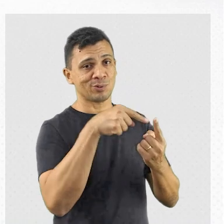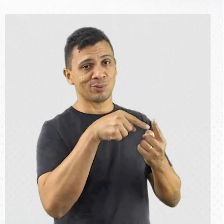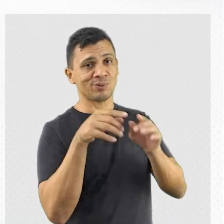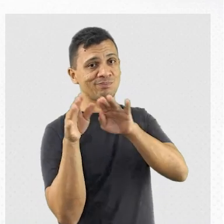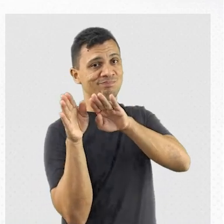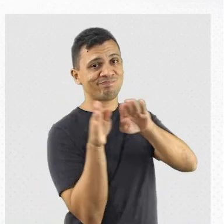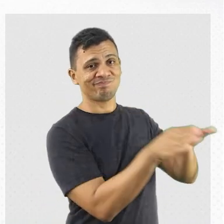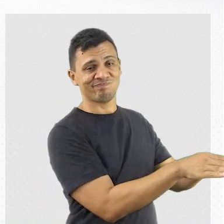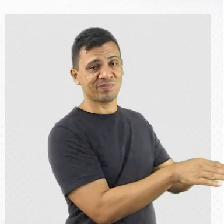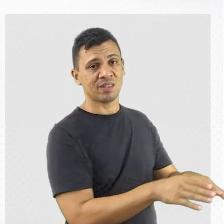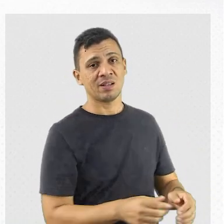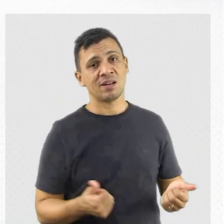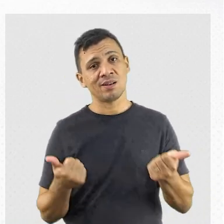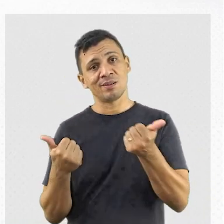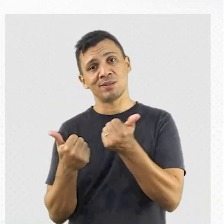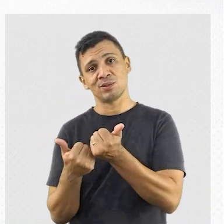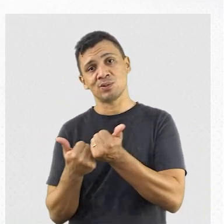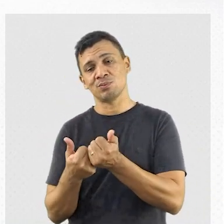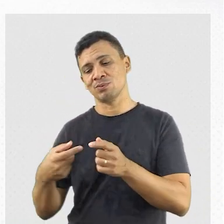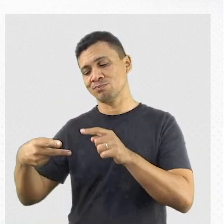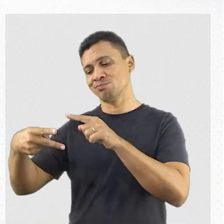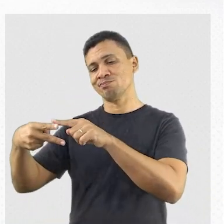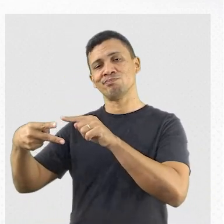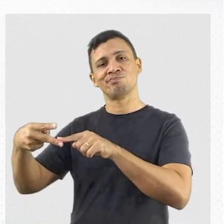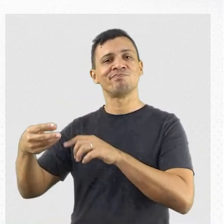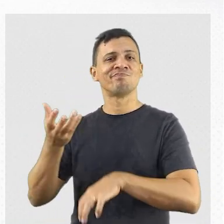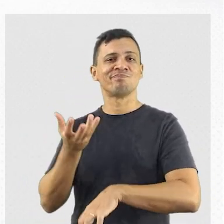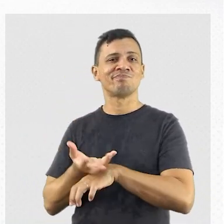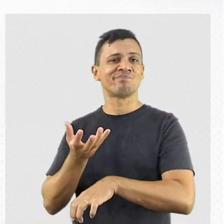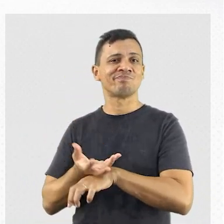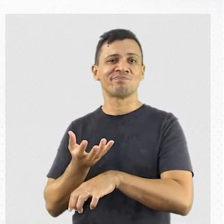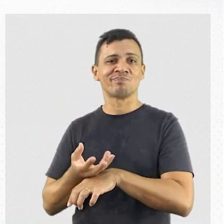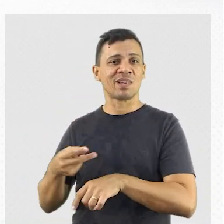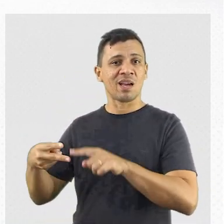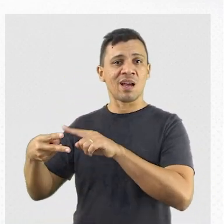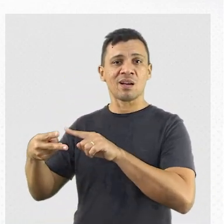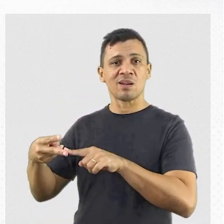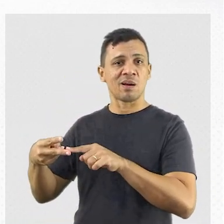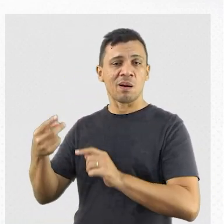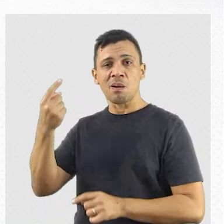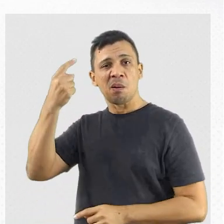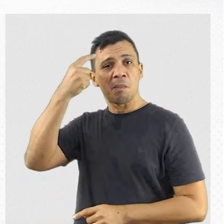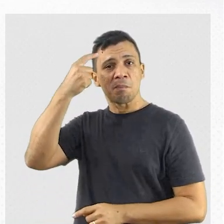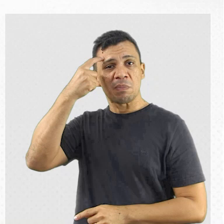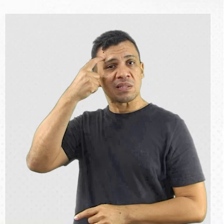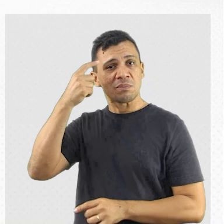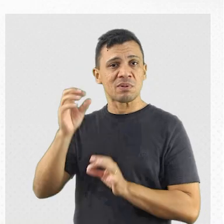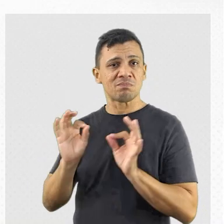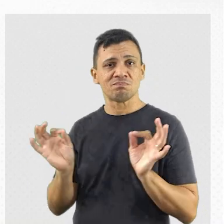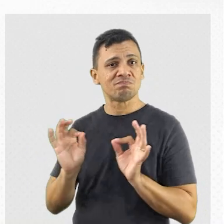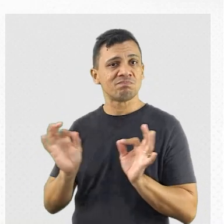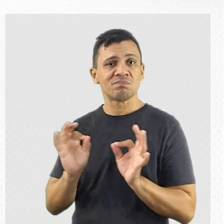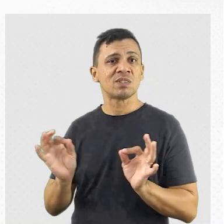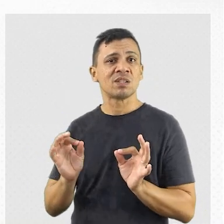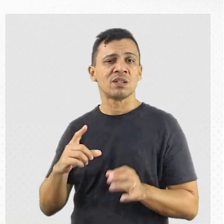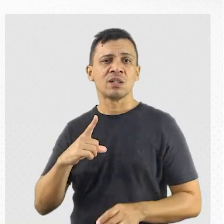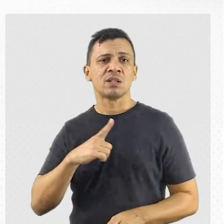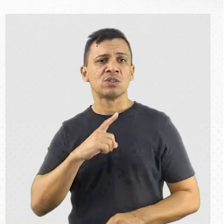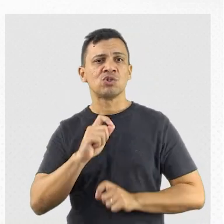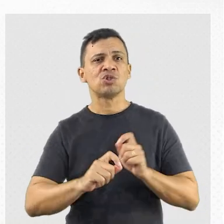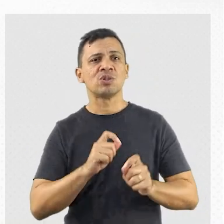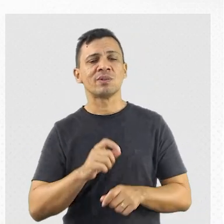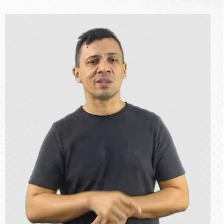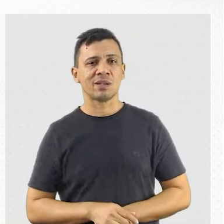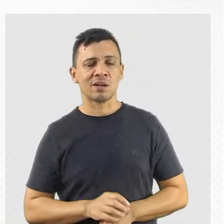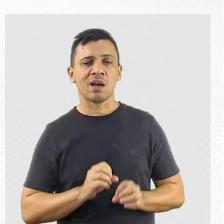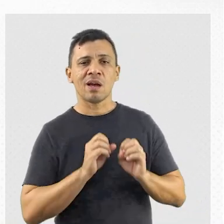que existe é o trabalho bruto que precisa ser realizado e que a partir desse trabalho eu vou conseguir me reproduzir materialmente.